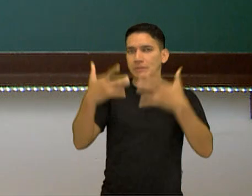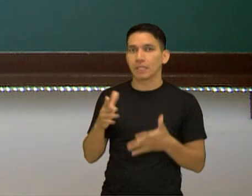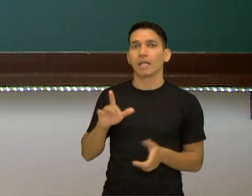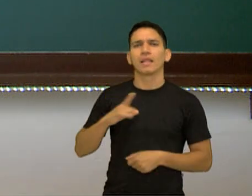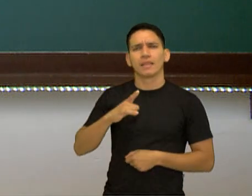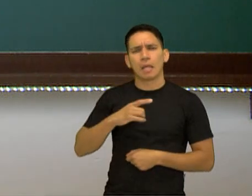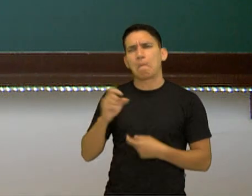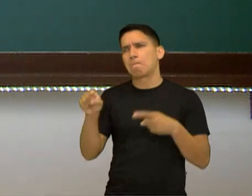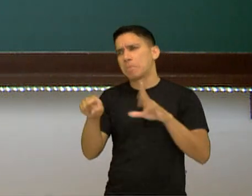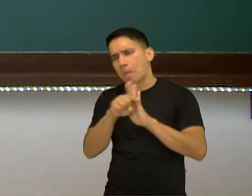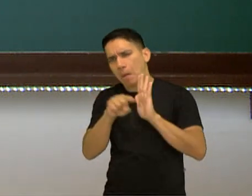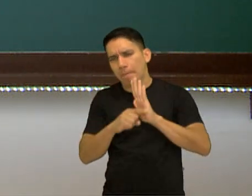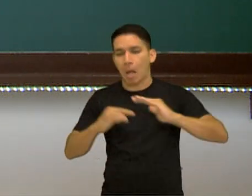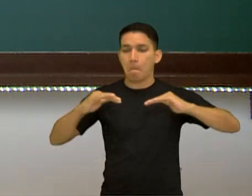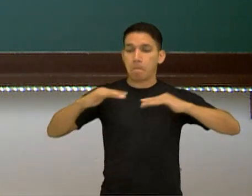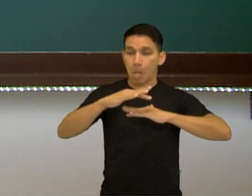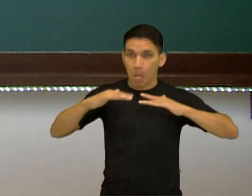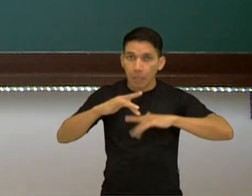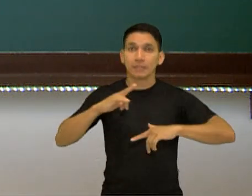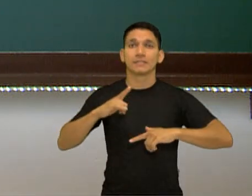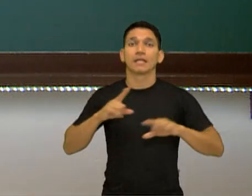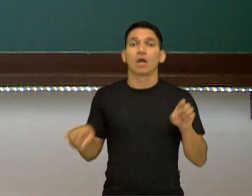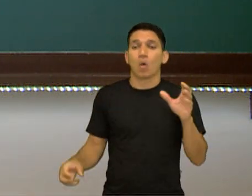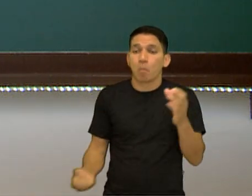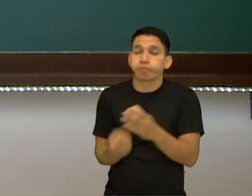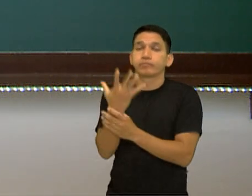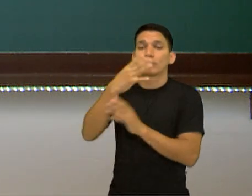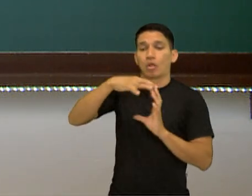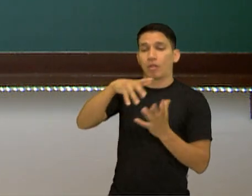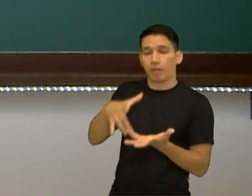deriva continental e o processo também de formação do